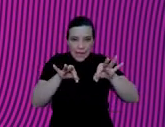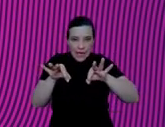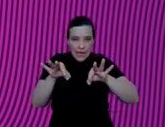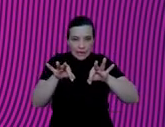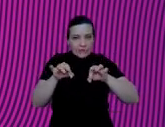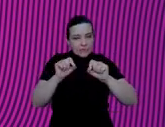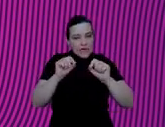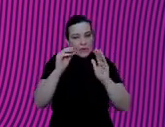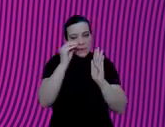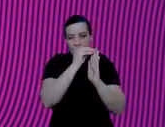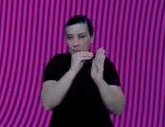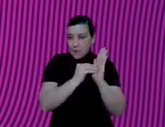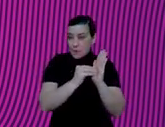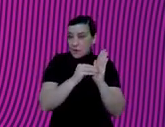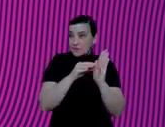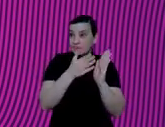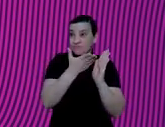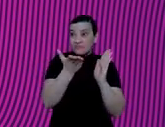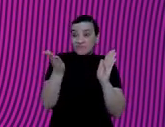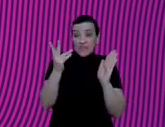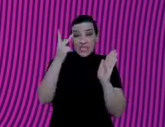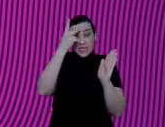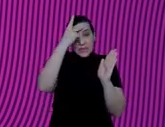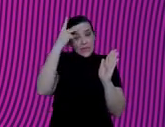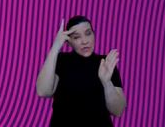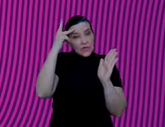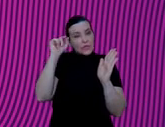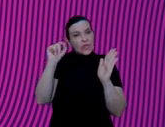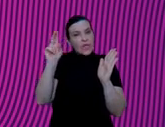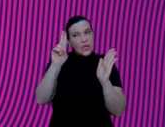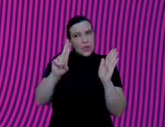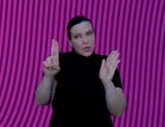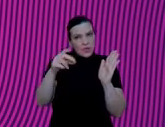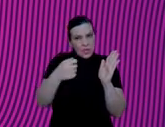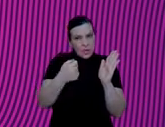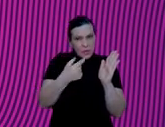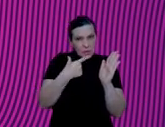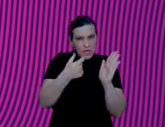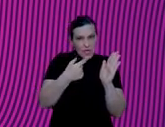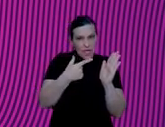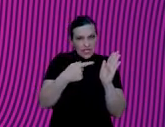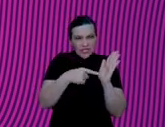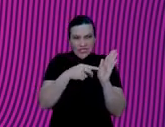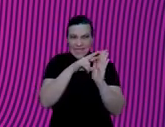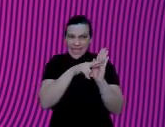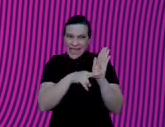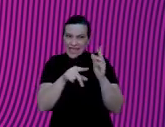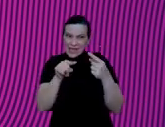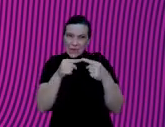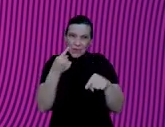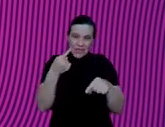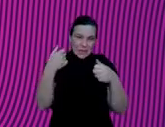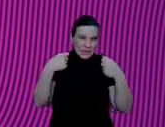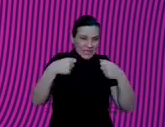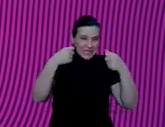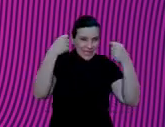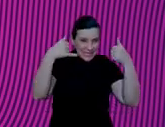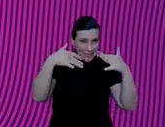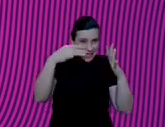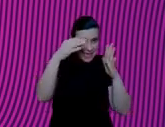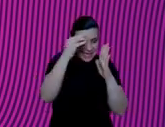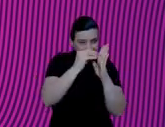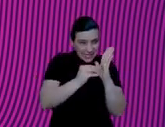as pessoas, usar um opioide vai ser uma quebra de protocolo, as pessoas vão ter que explicar, eu acho que isso pode ser uma arma